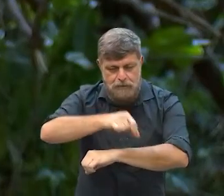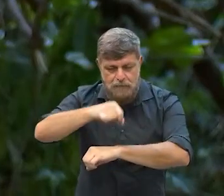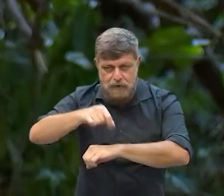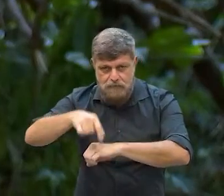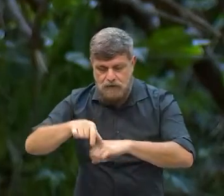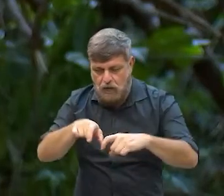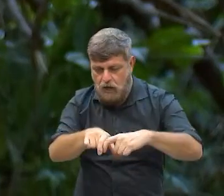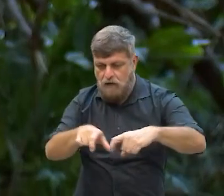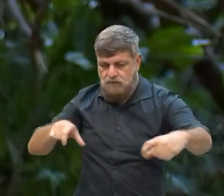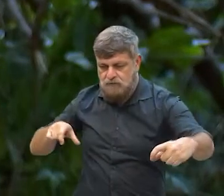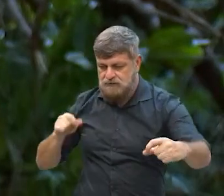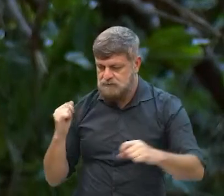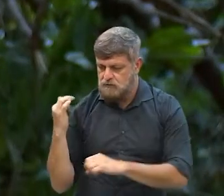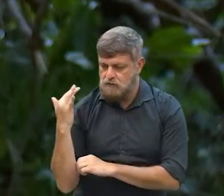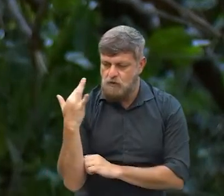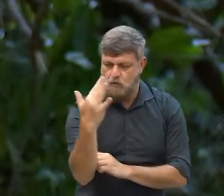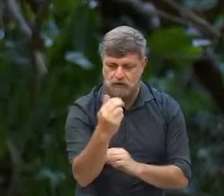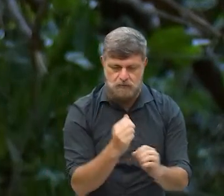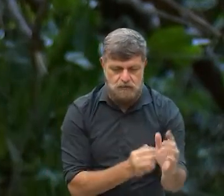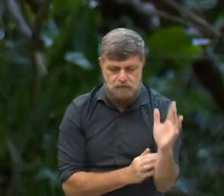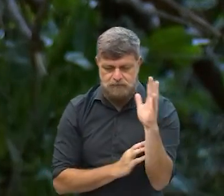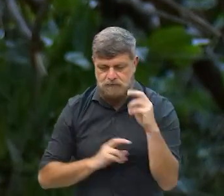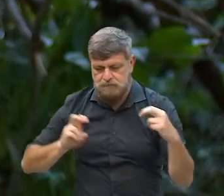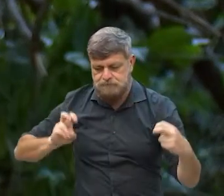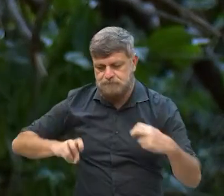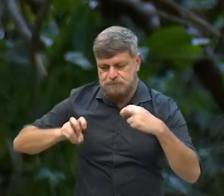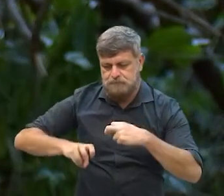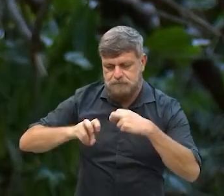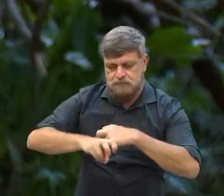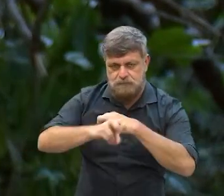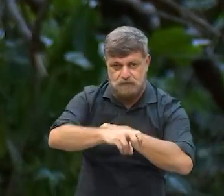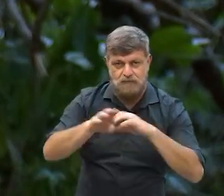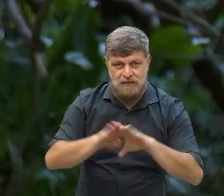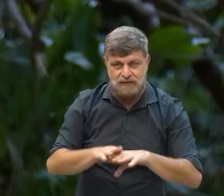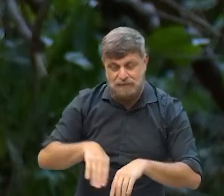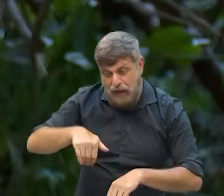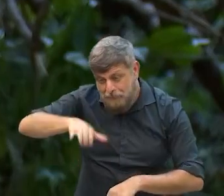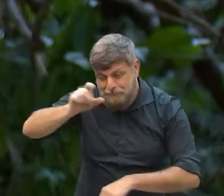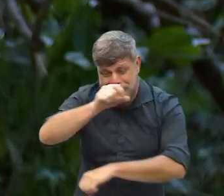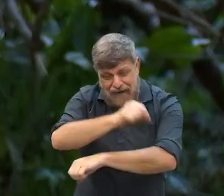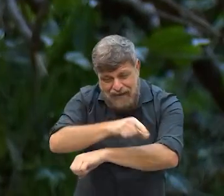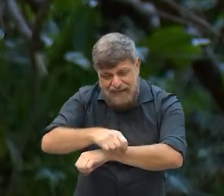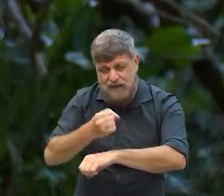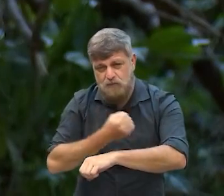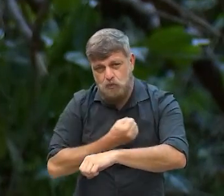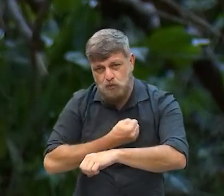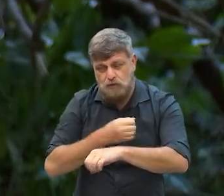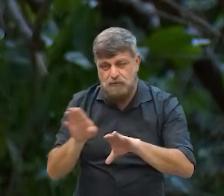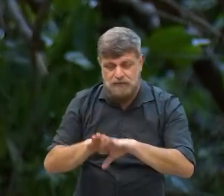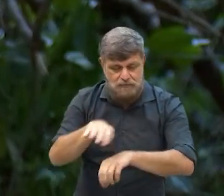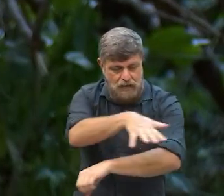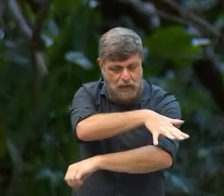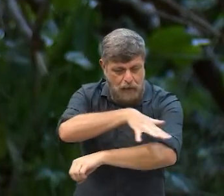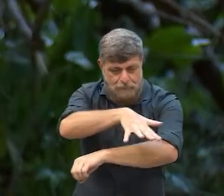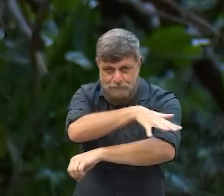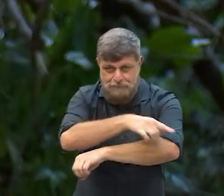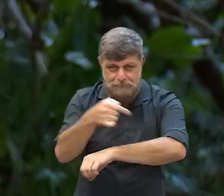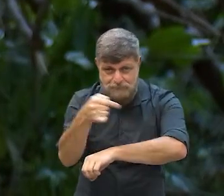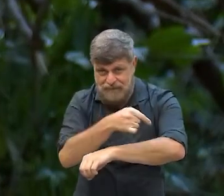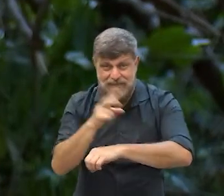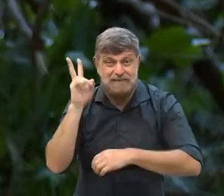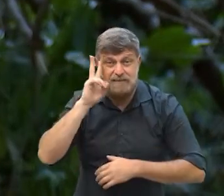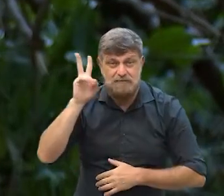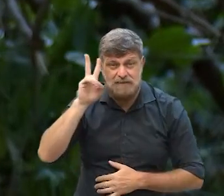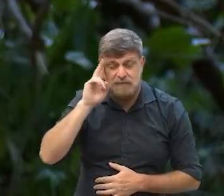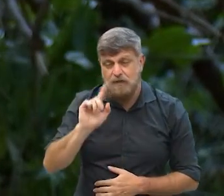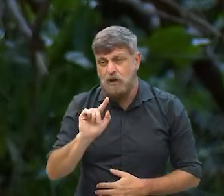formação de corredores ecológicos, mas visam também a intensificar a urbanização urbana, a implantação de parques lineares, uma vez que a gente tem que lembrar